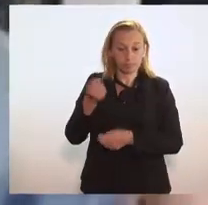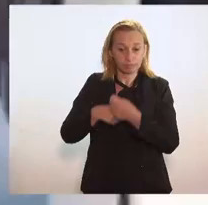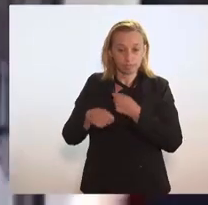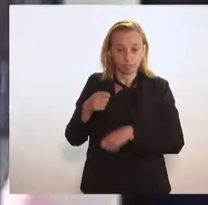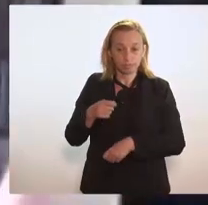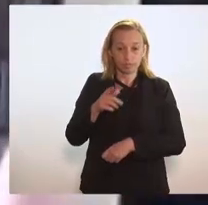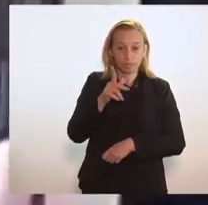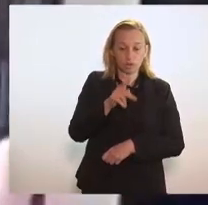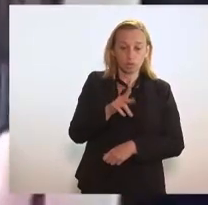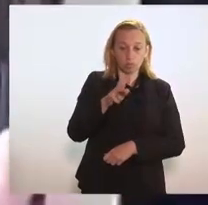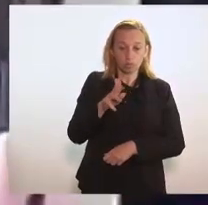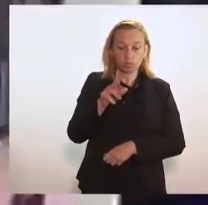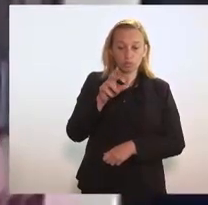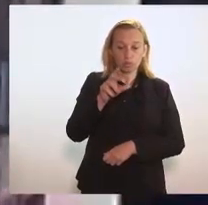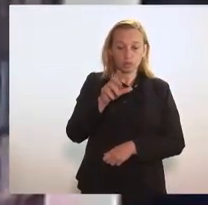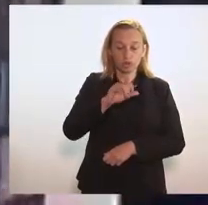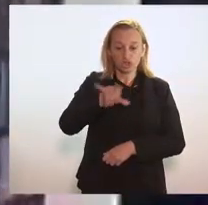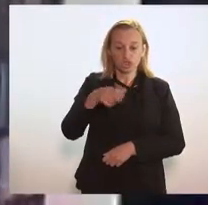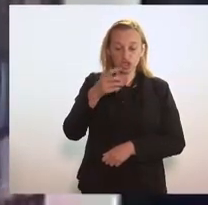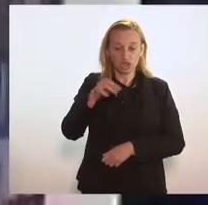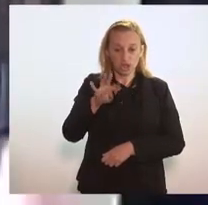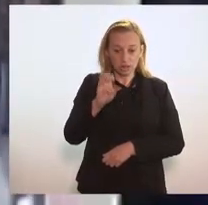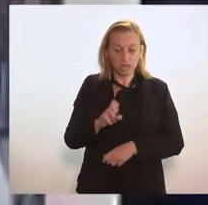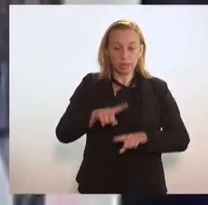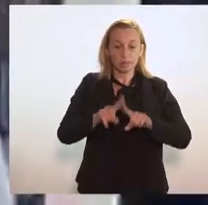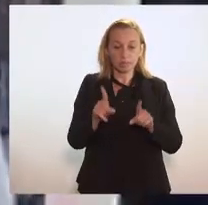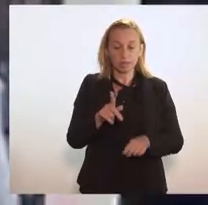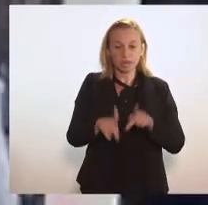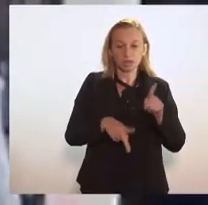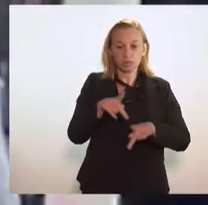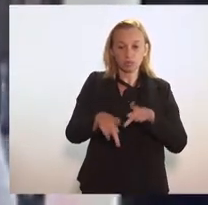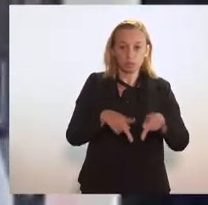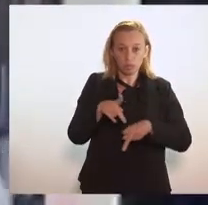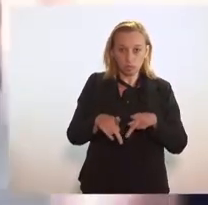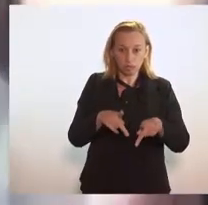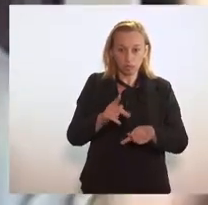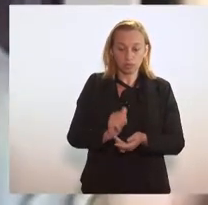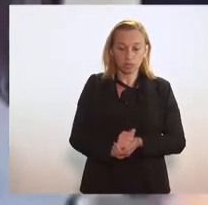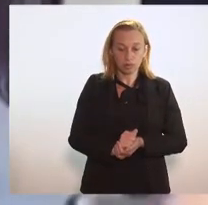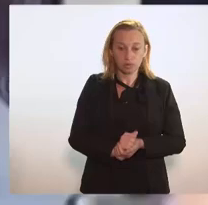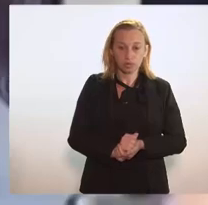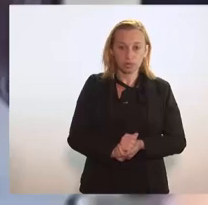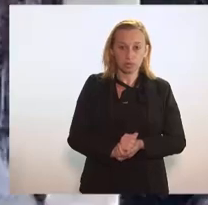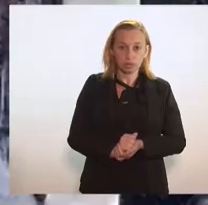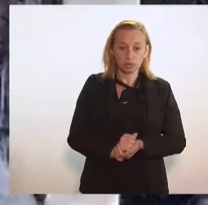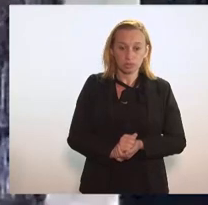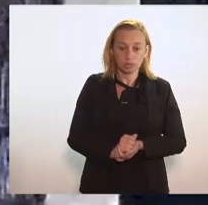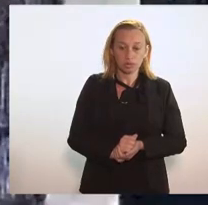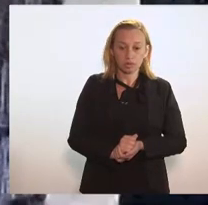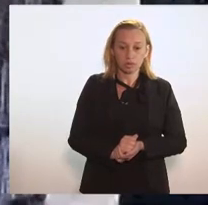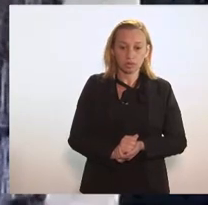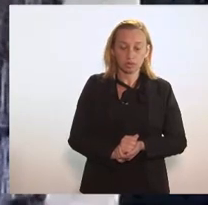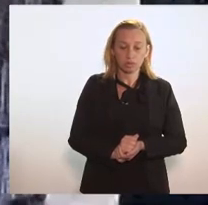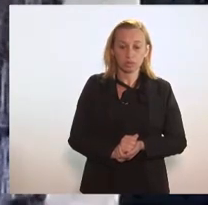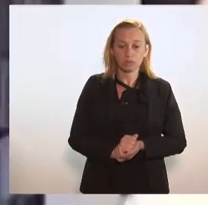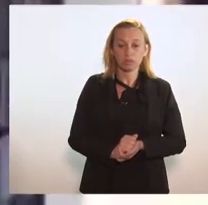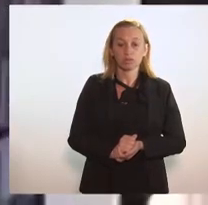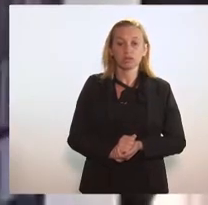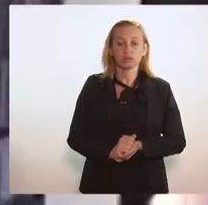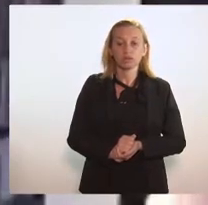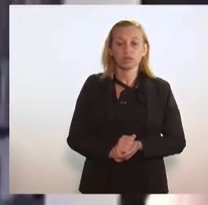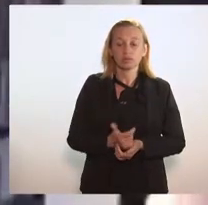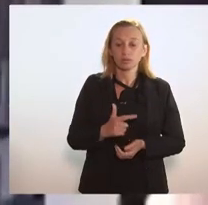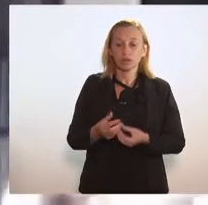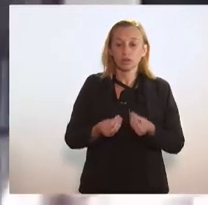pujante mas a população na sua totalidade e nesse e nem exista então não